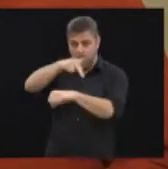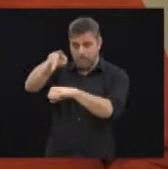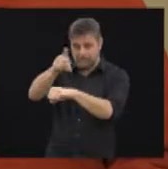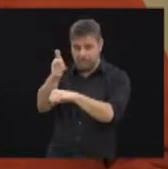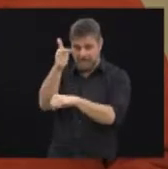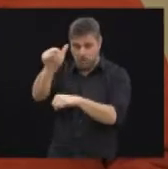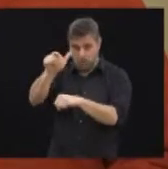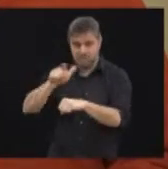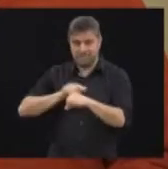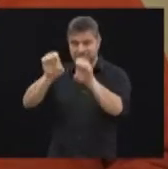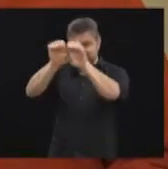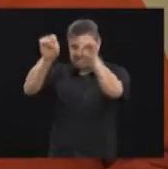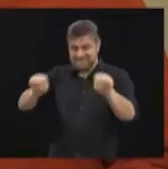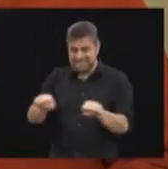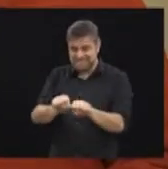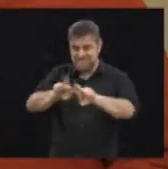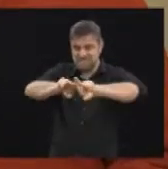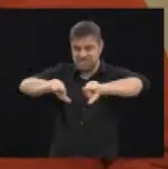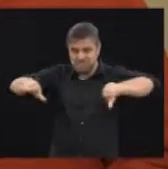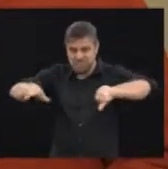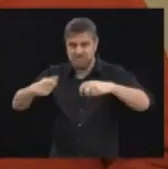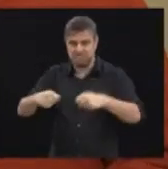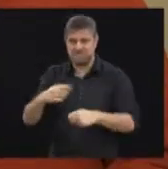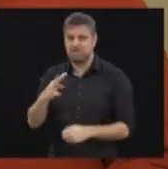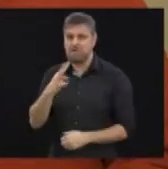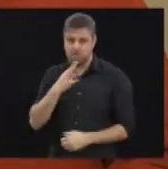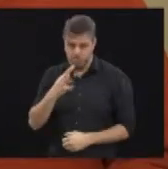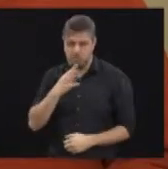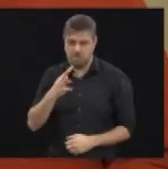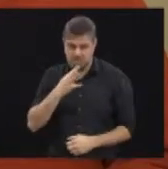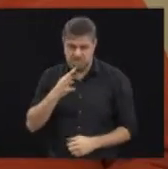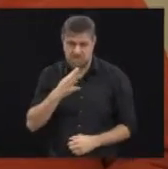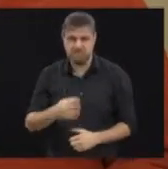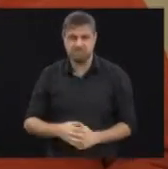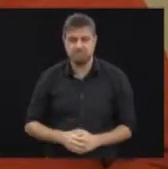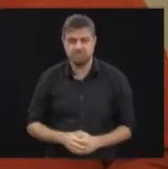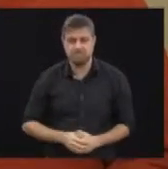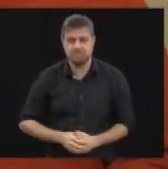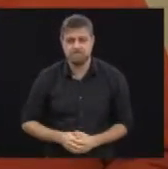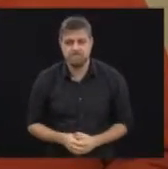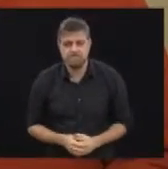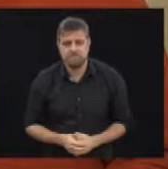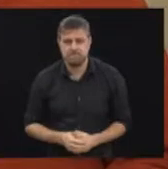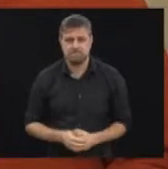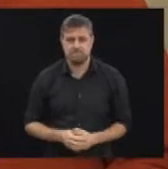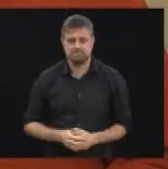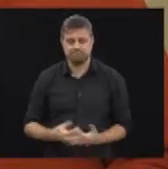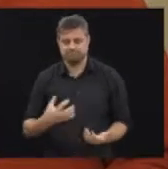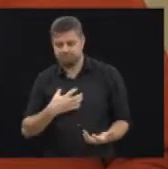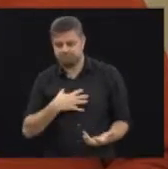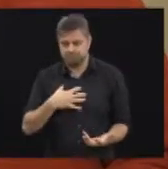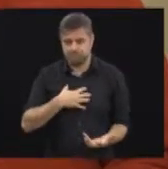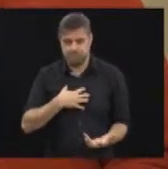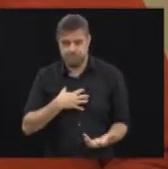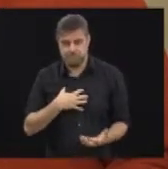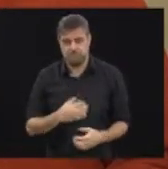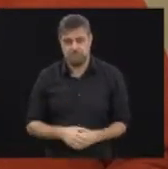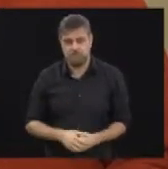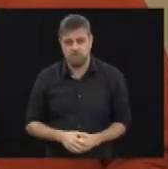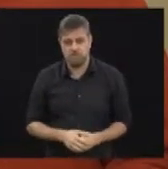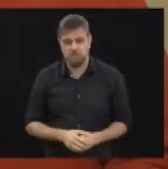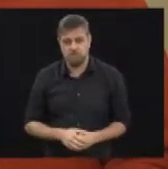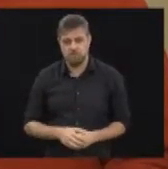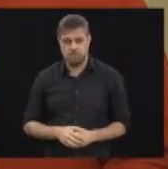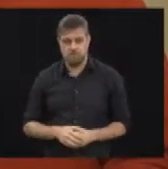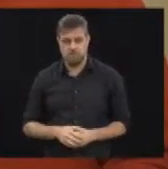outros sistemas, que são sistemas adotados em outros países. de modo